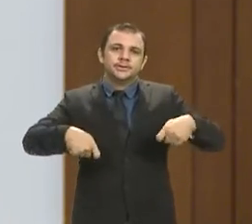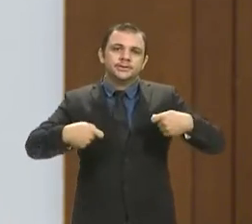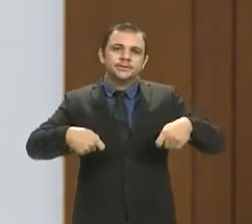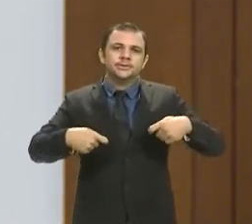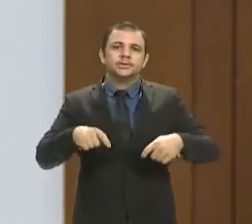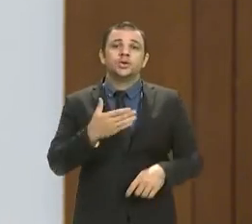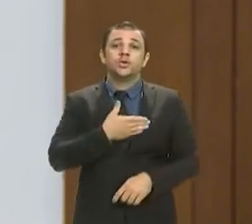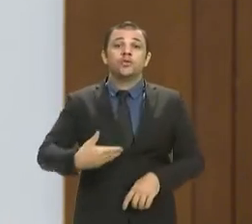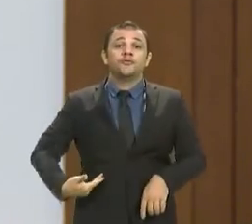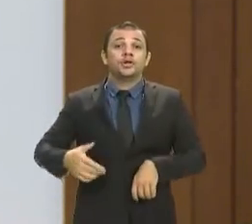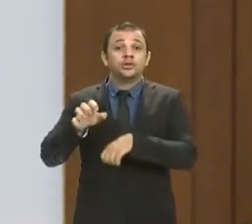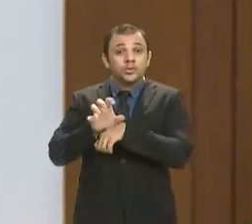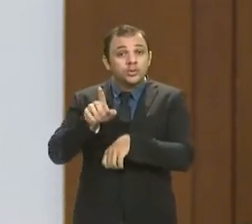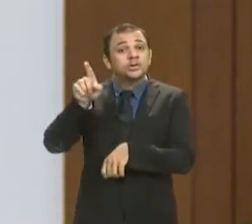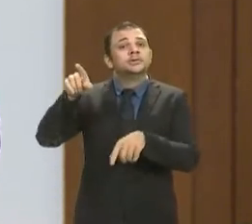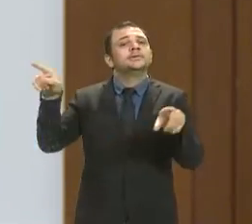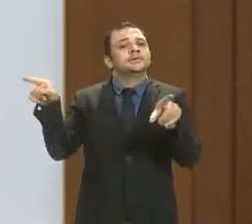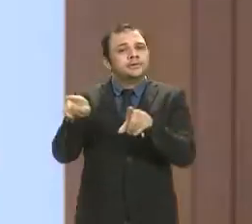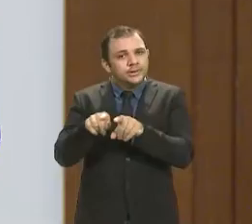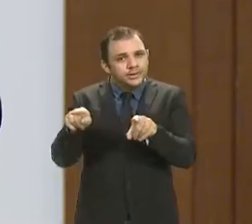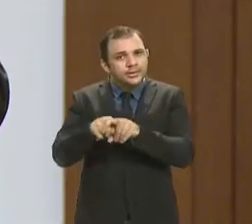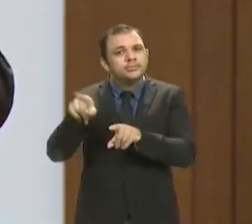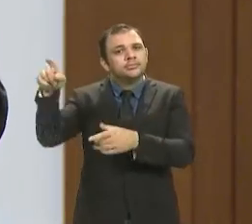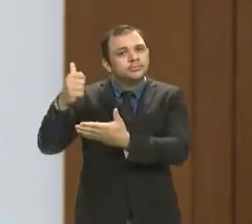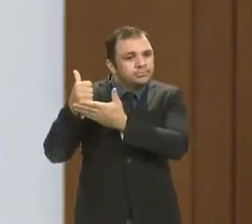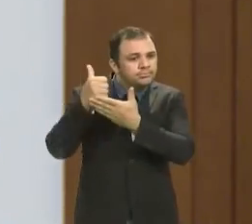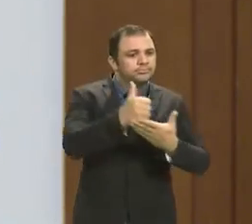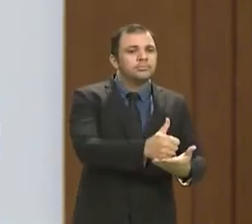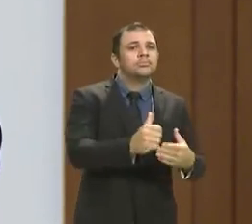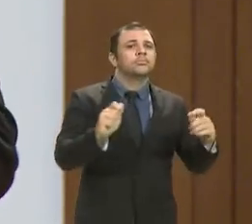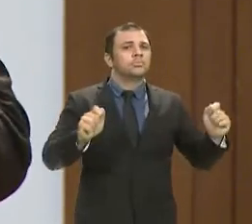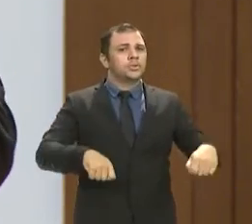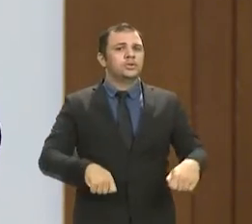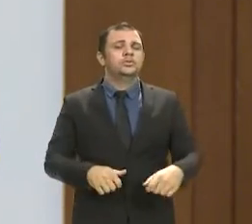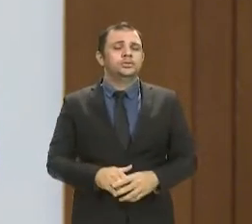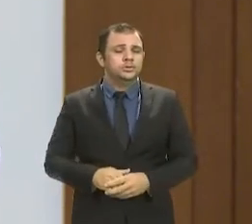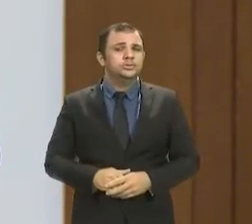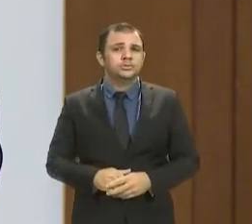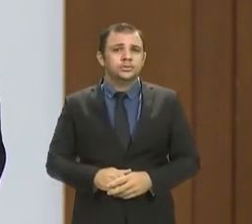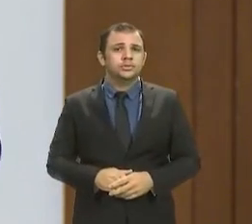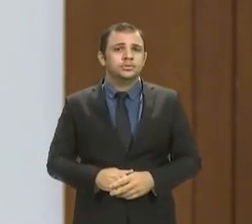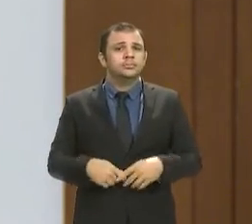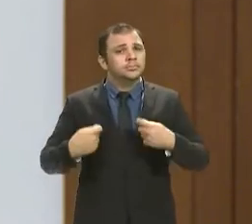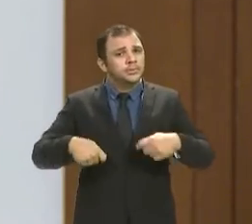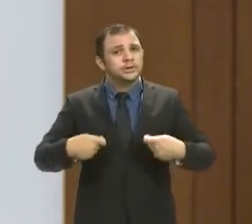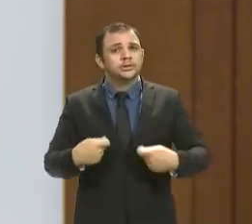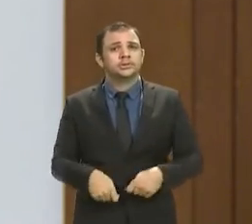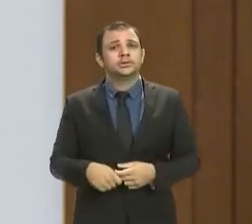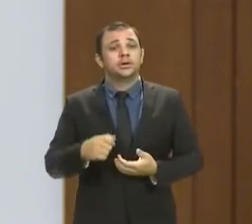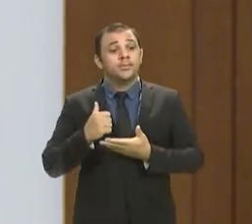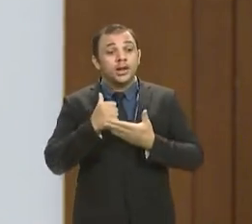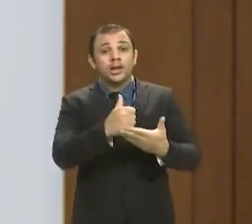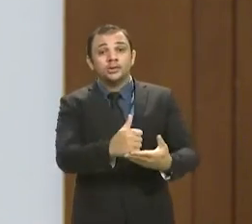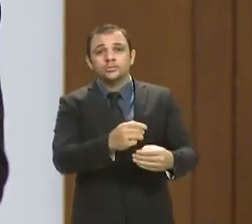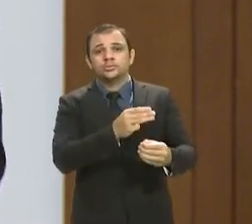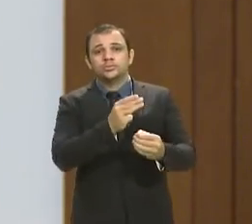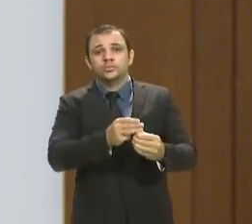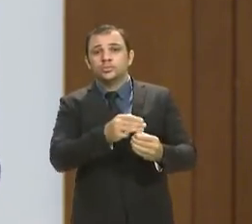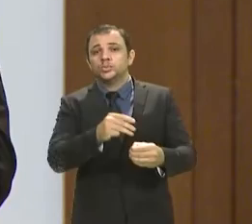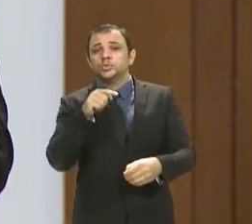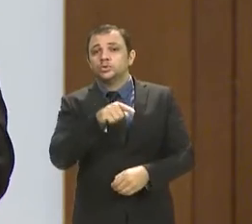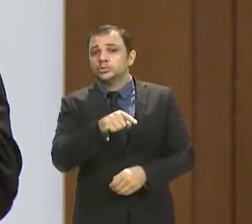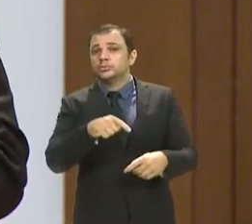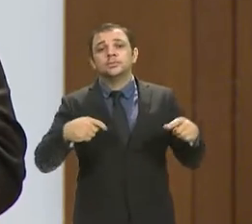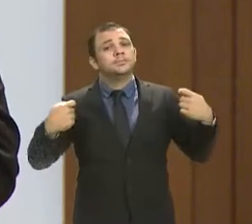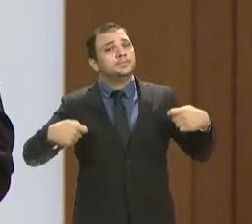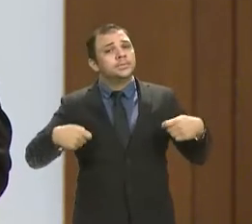governo do Estado possa fazer também a sua intervenção para ajudar o município de Bacabal nesse momento de